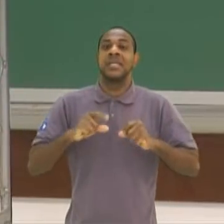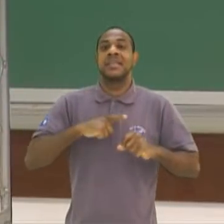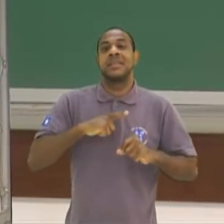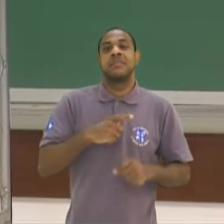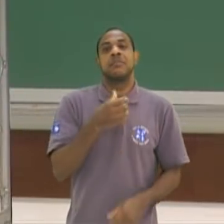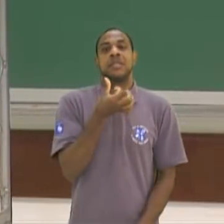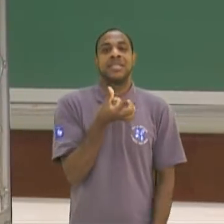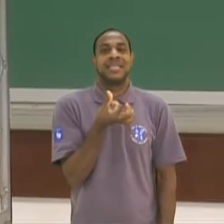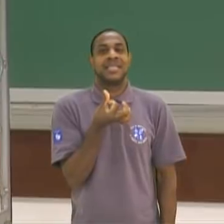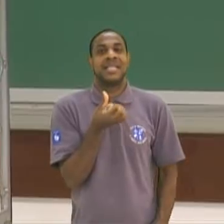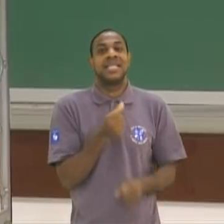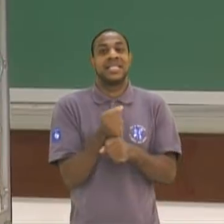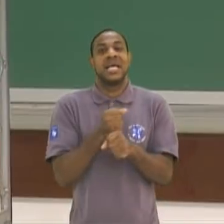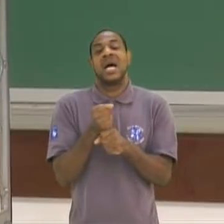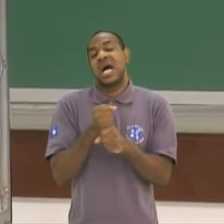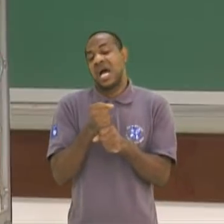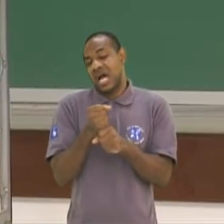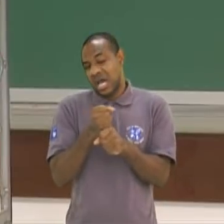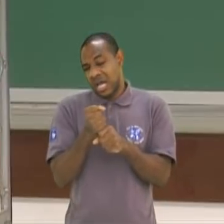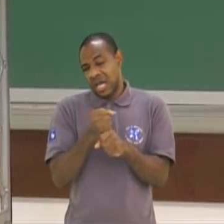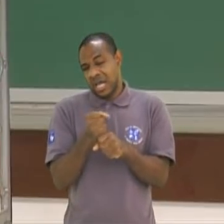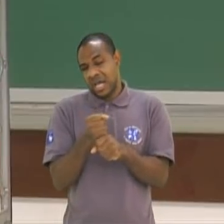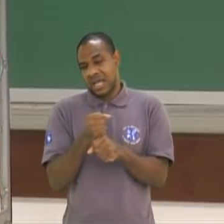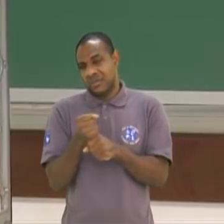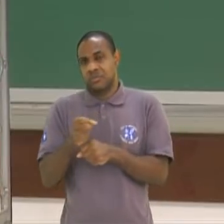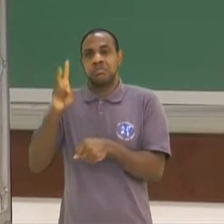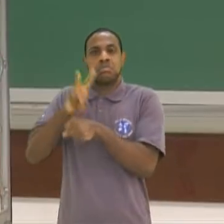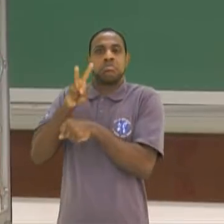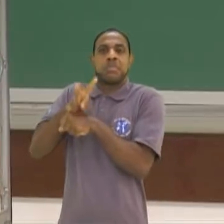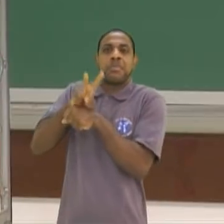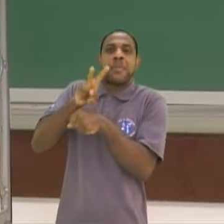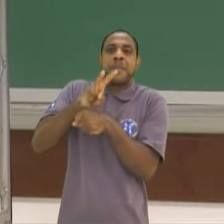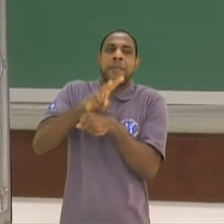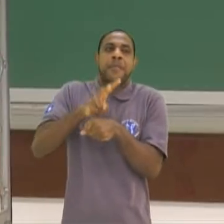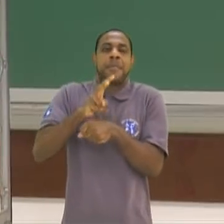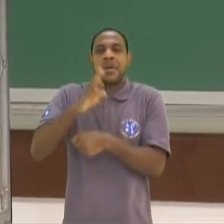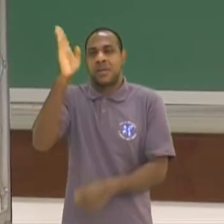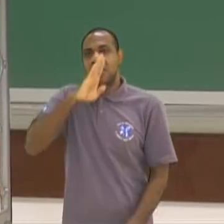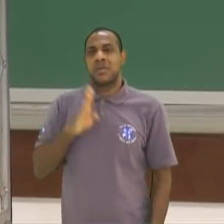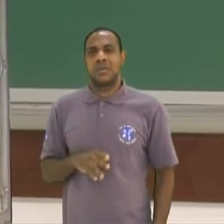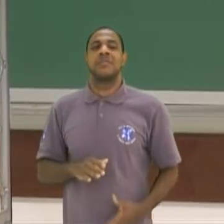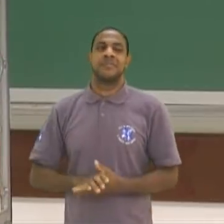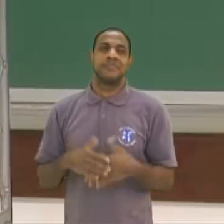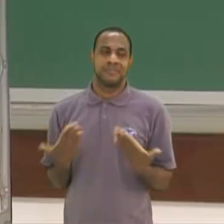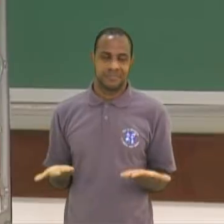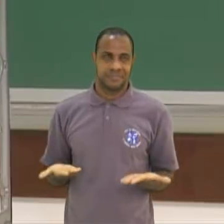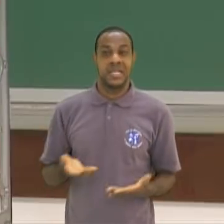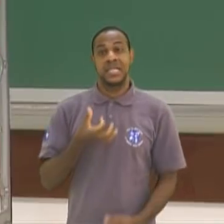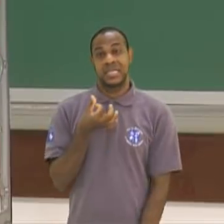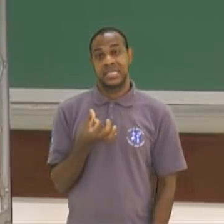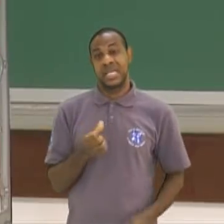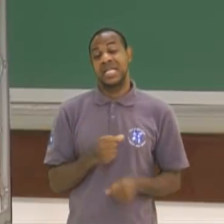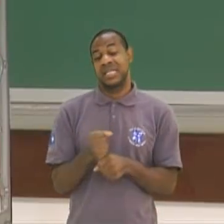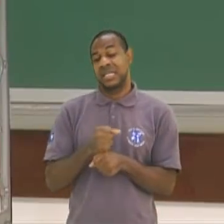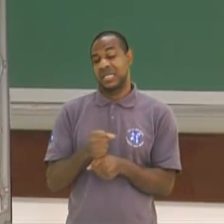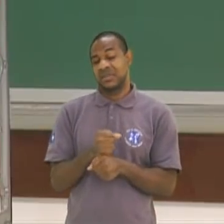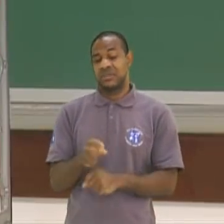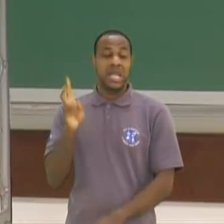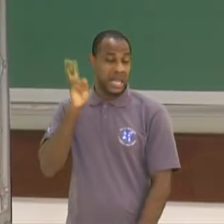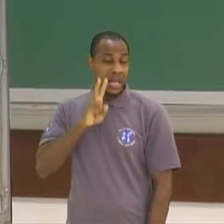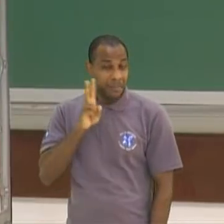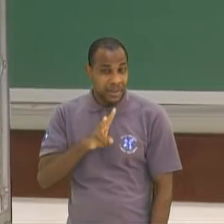do pacote de abril lá do presidente Ernesto Geisel, que alterou o mandato do presidente para 6 anos? Você está lembrado